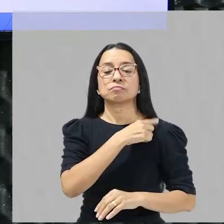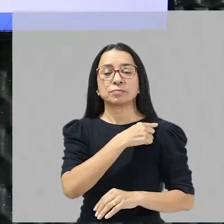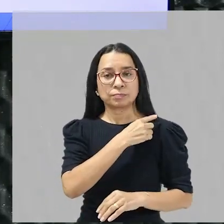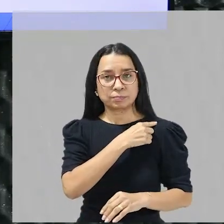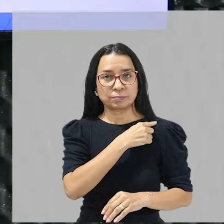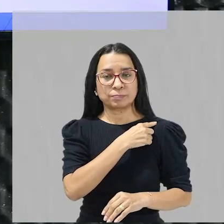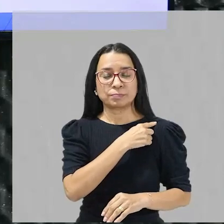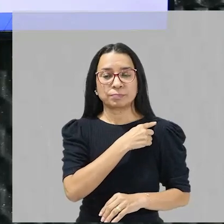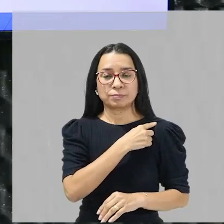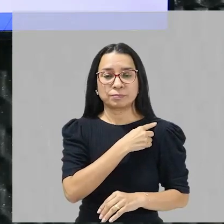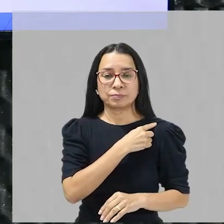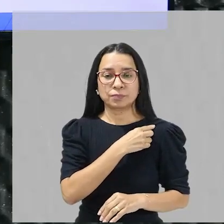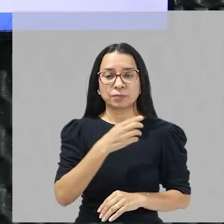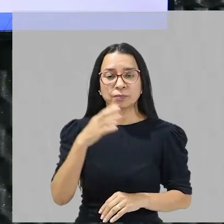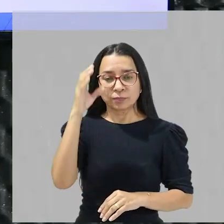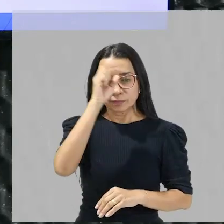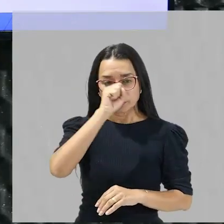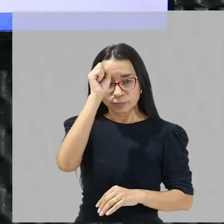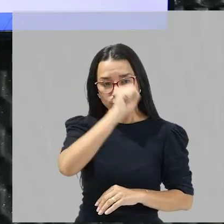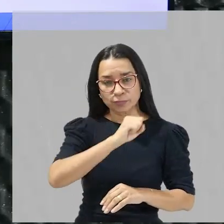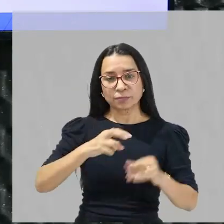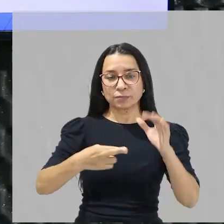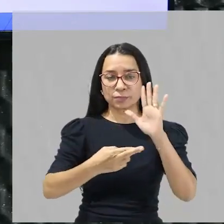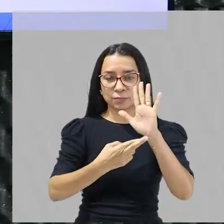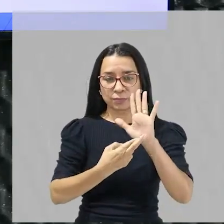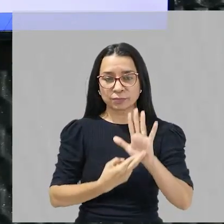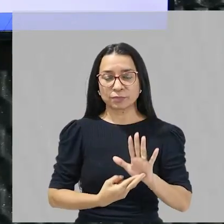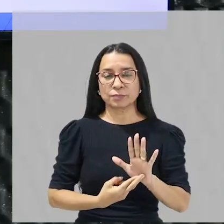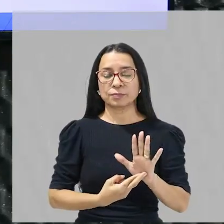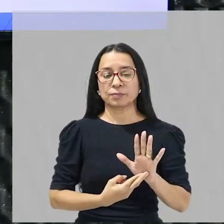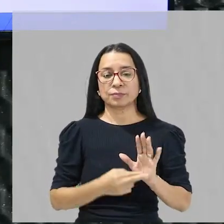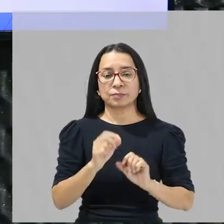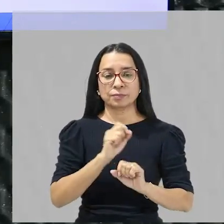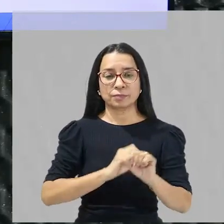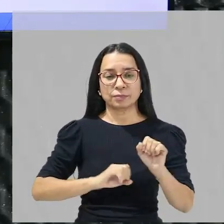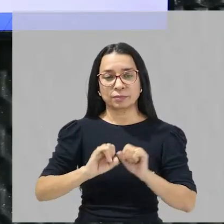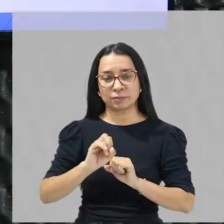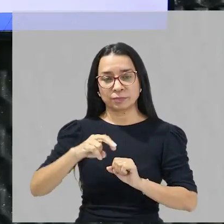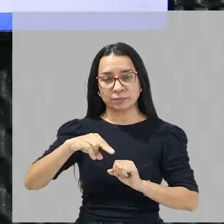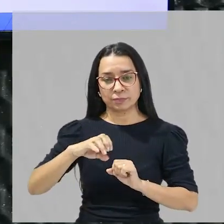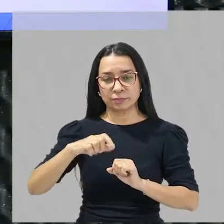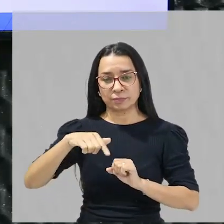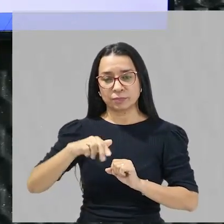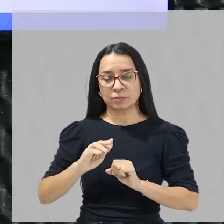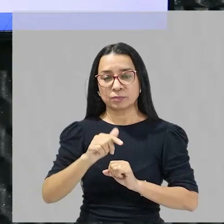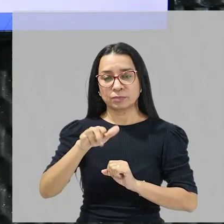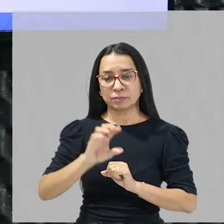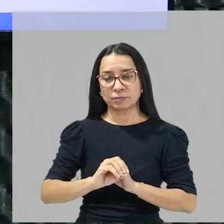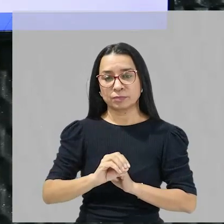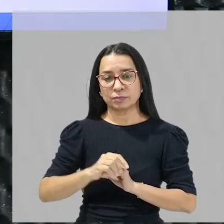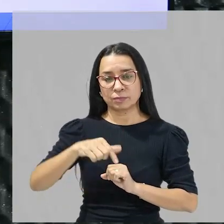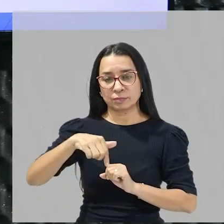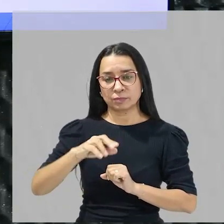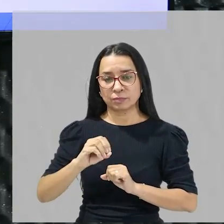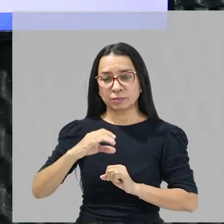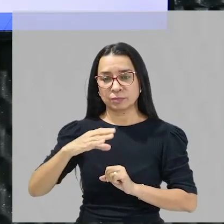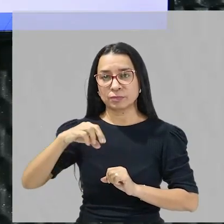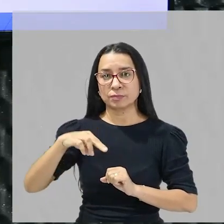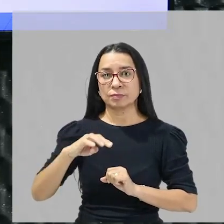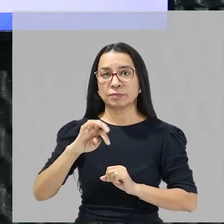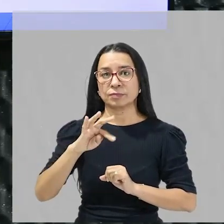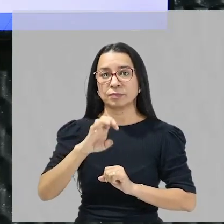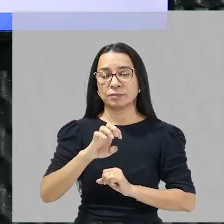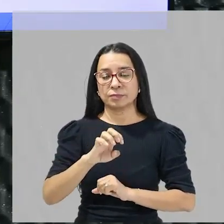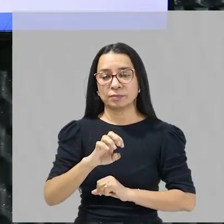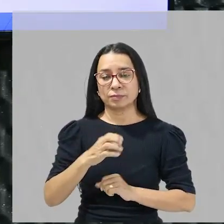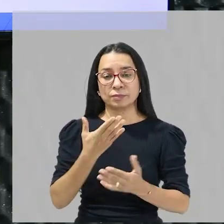aprendeu que essa representação aqui, ela é de inequação quociente. Quando você estudou assim,